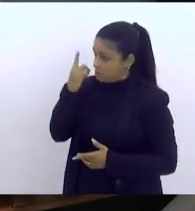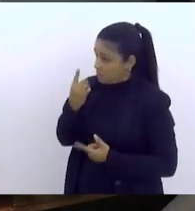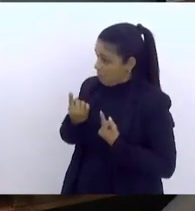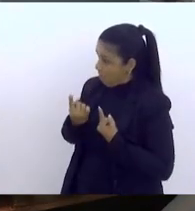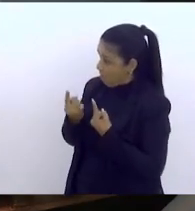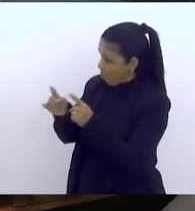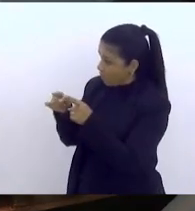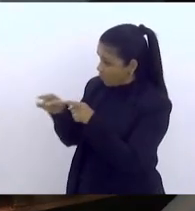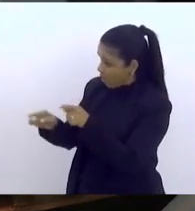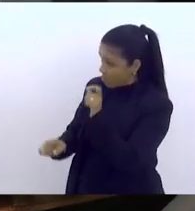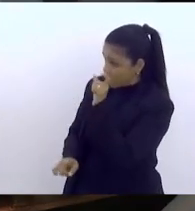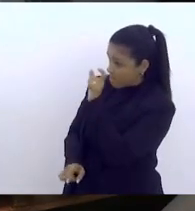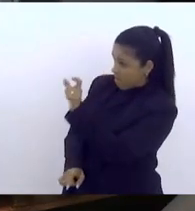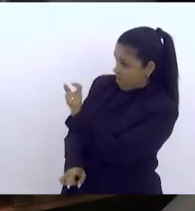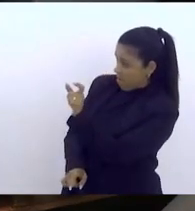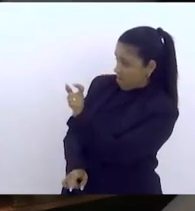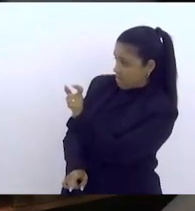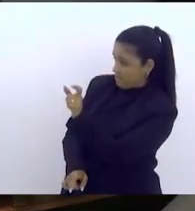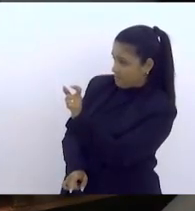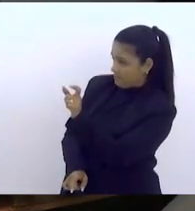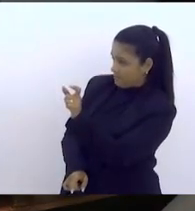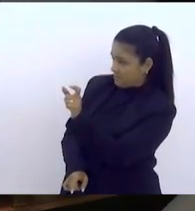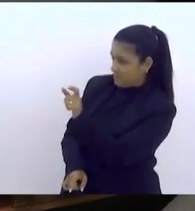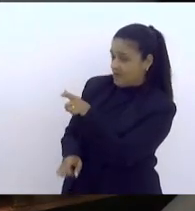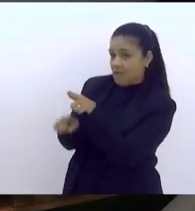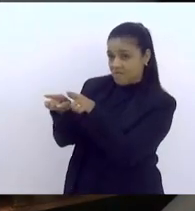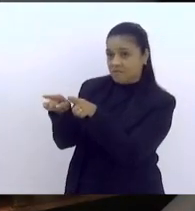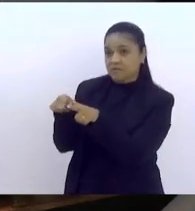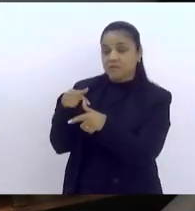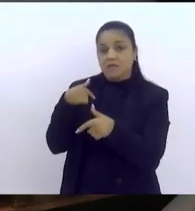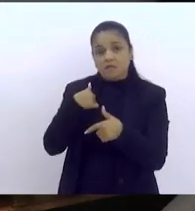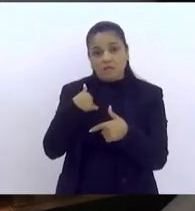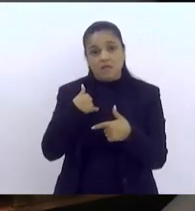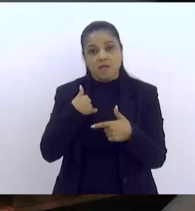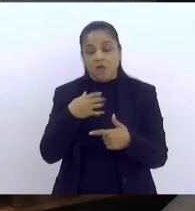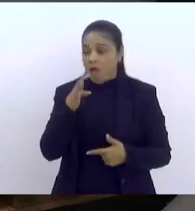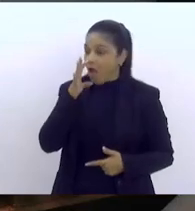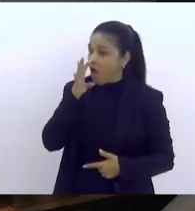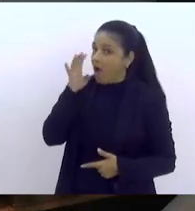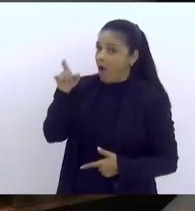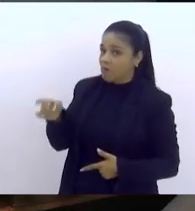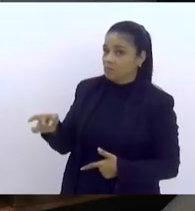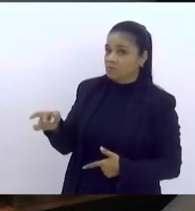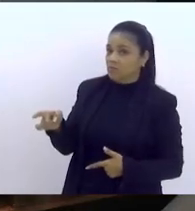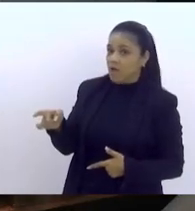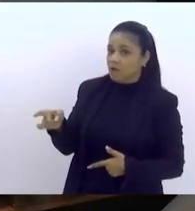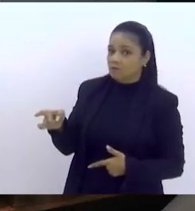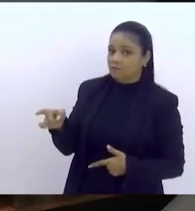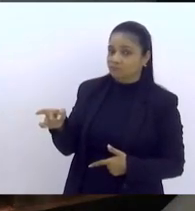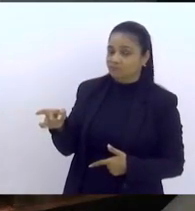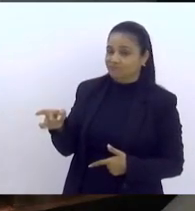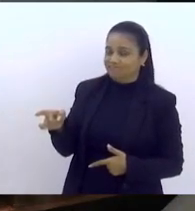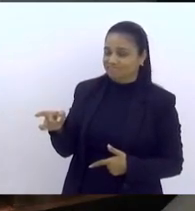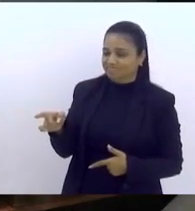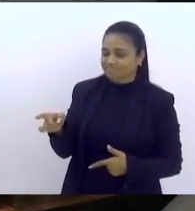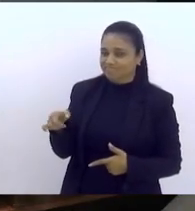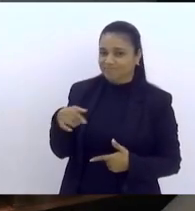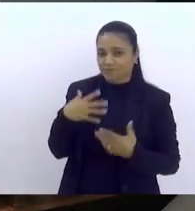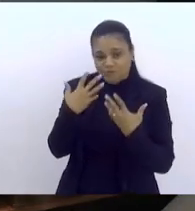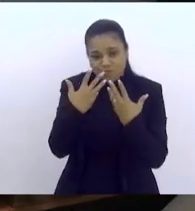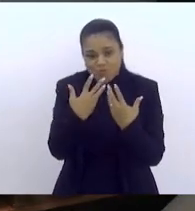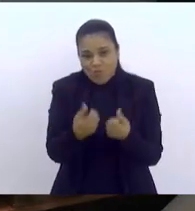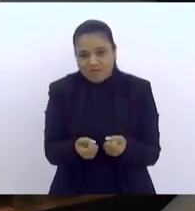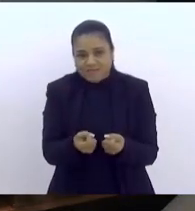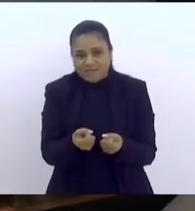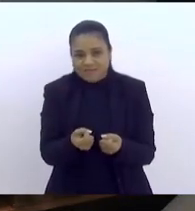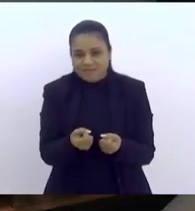refutar as palavras e aí sim Vossa Excelência ser acusado de ser intolerante. Pois não, deputado?